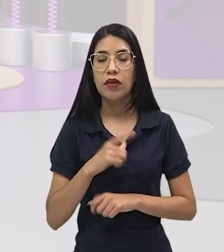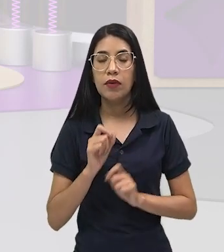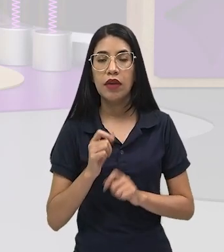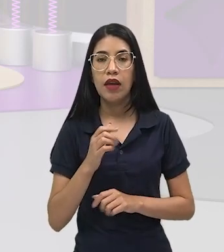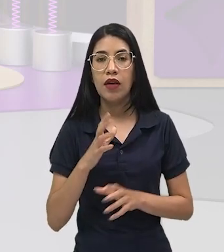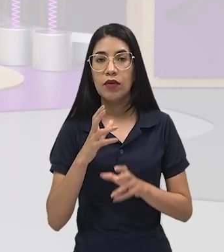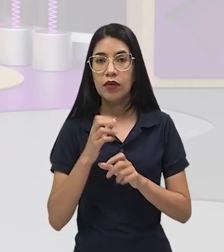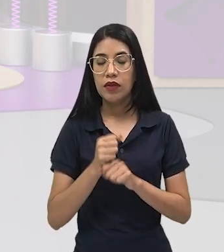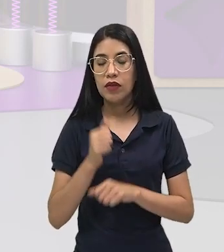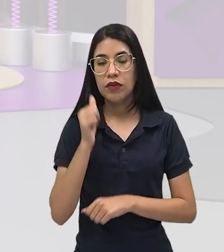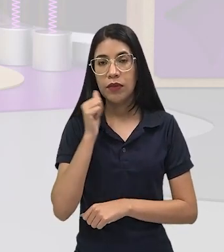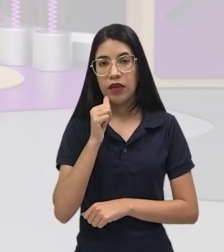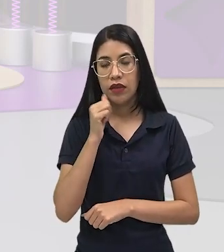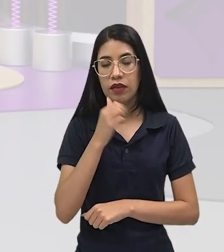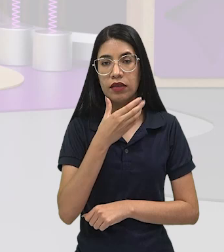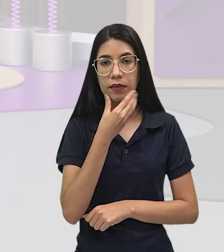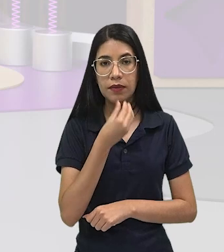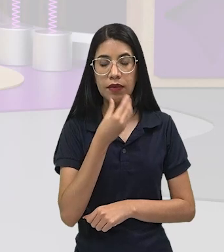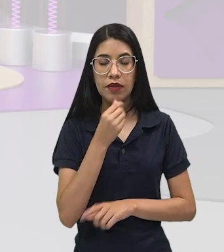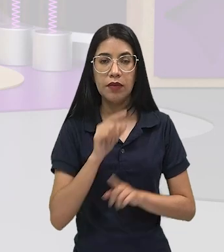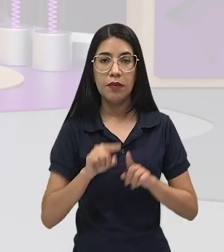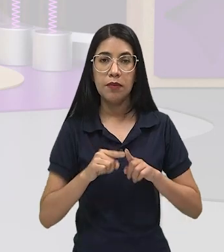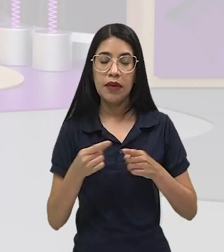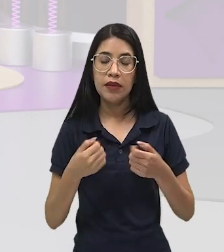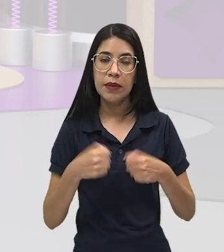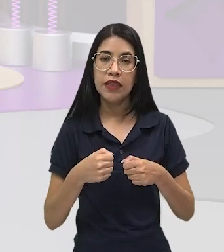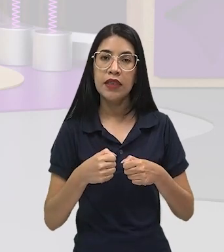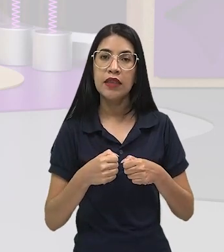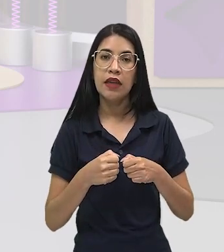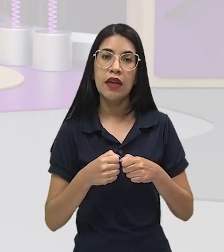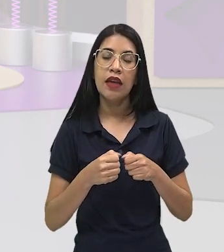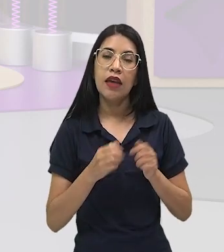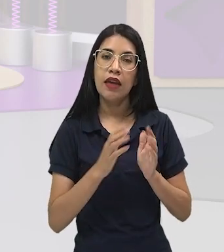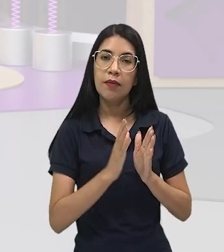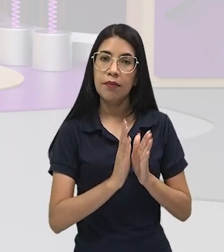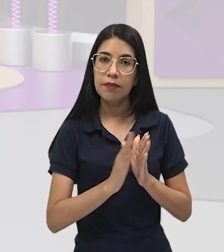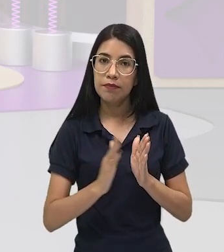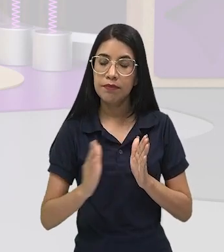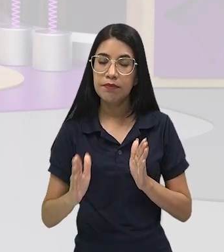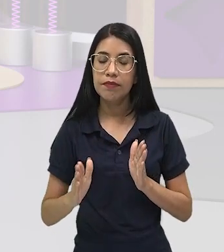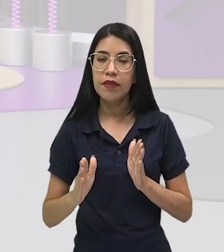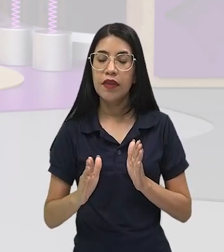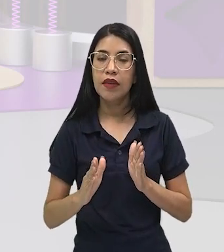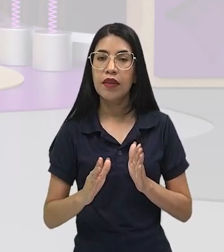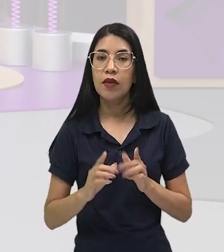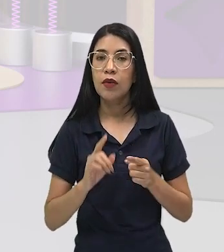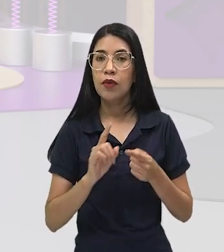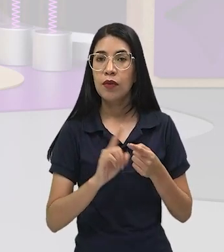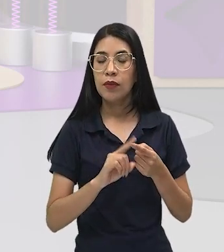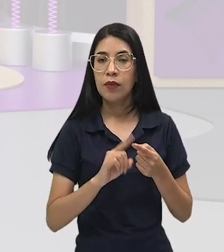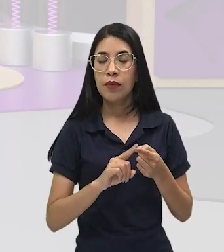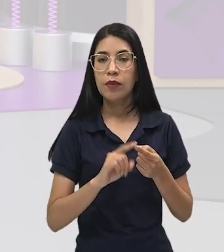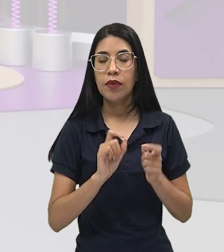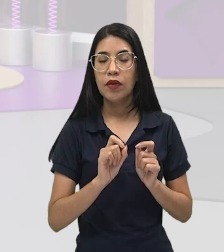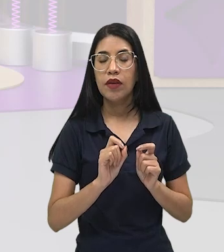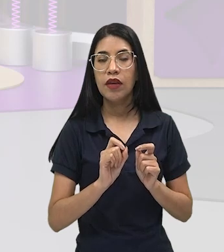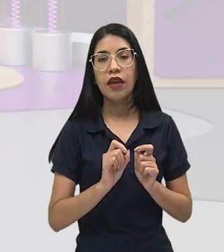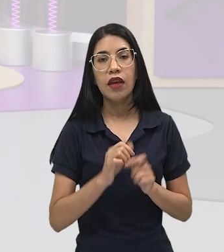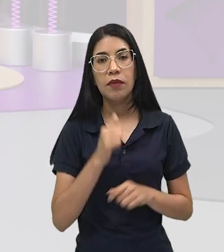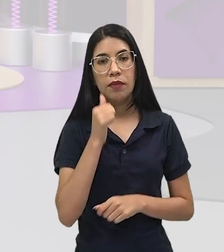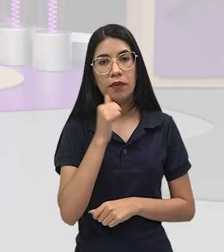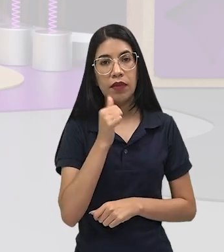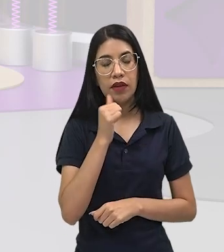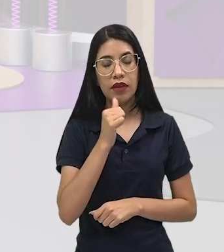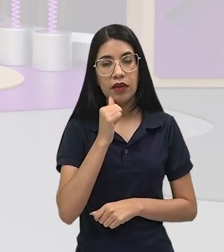e meninas. Só que você vai pela ordem. A primeira transposição foi para meninas,